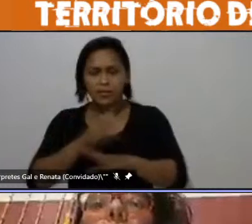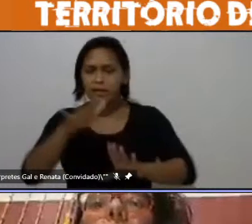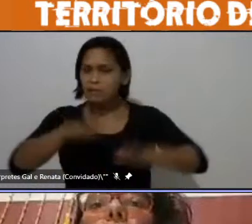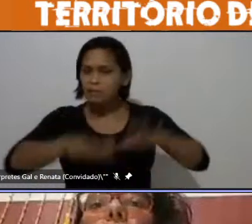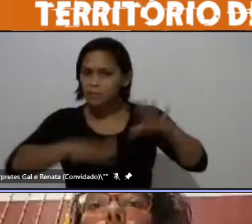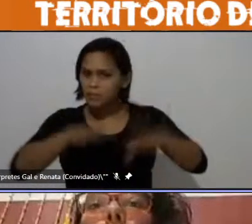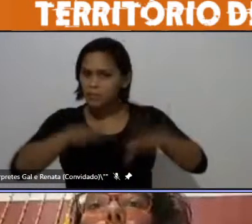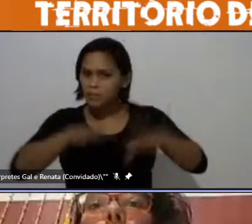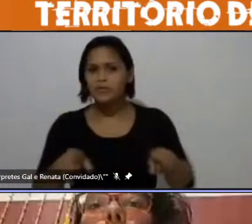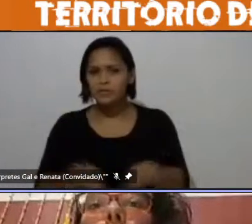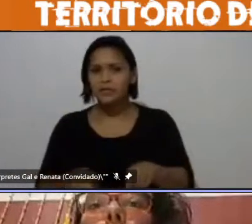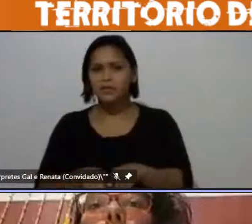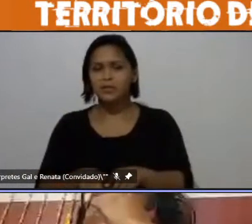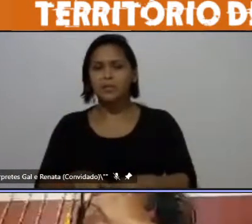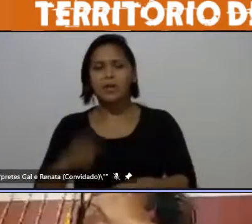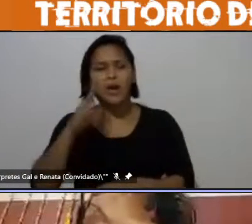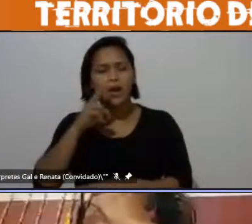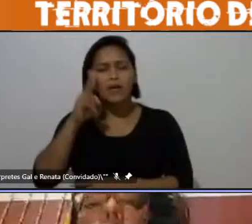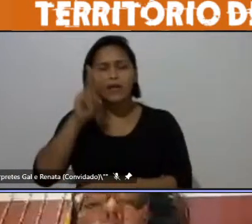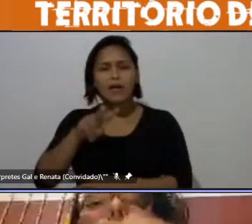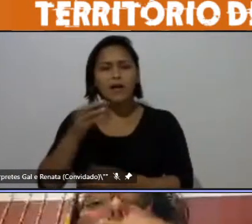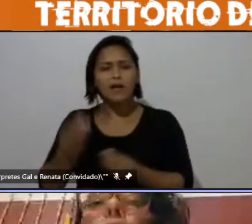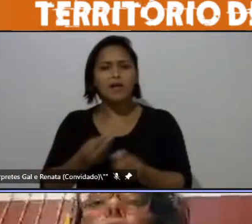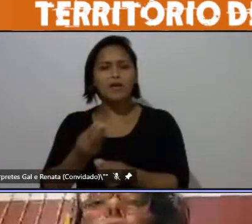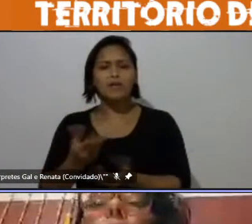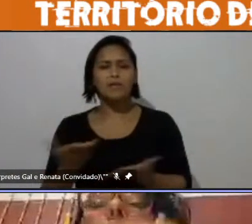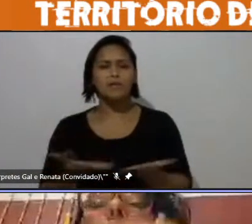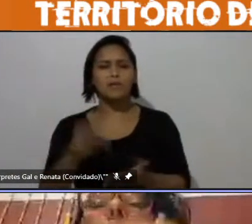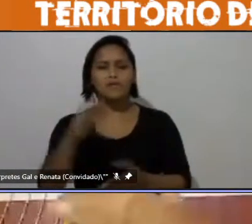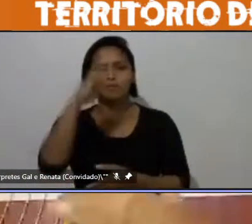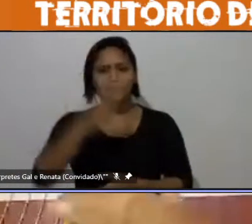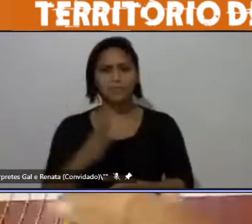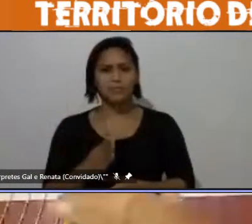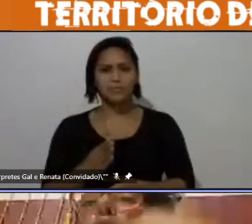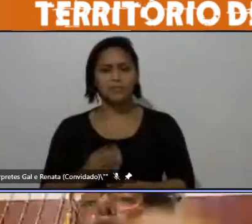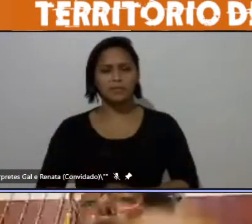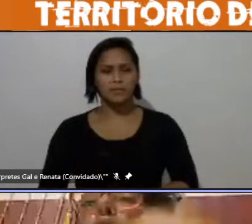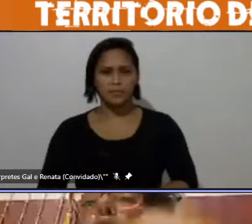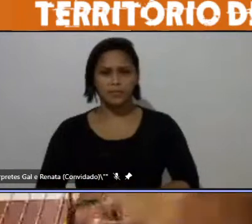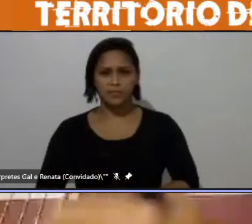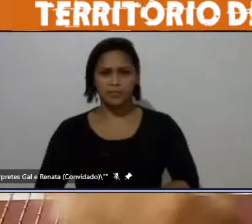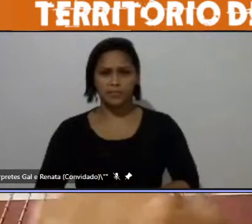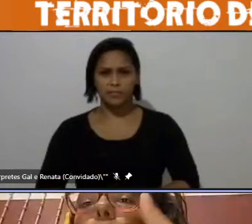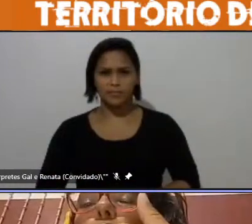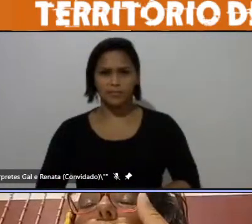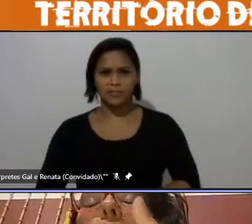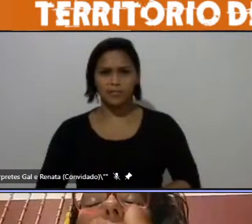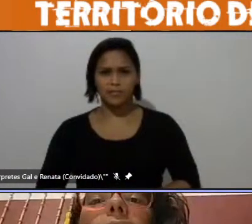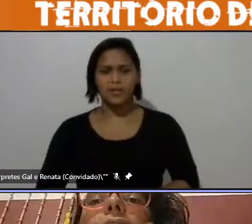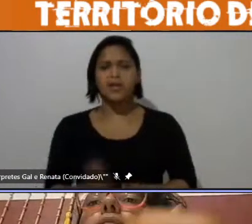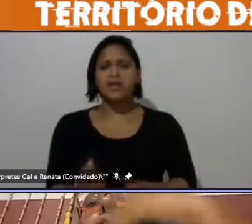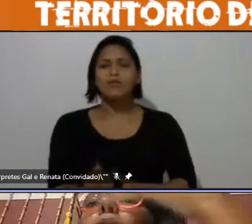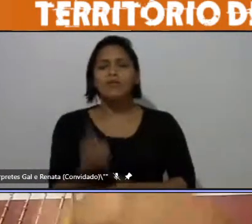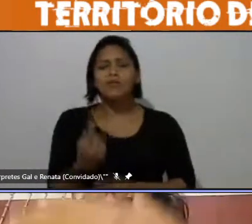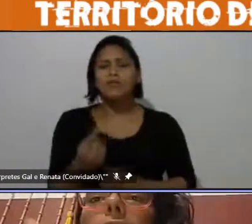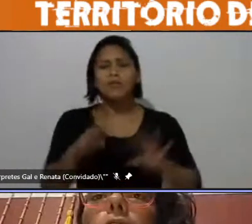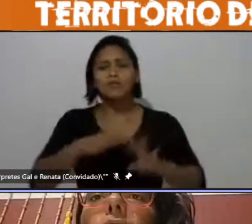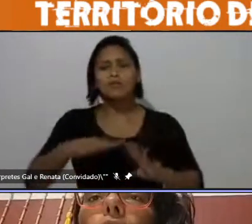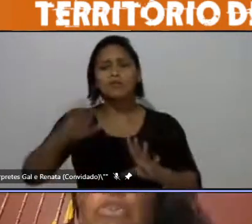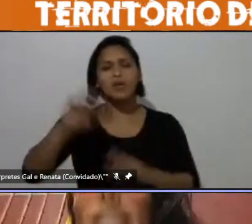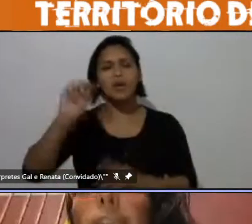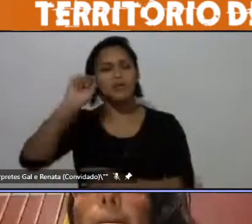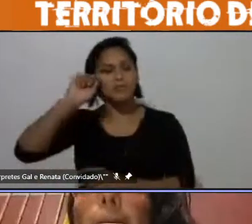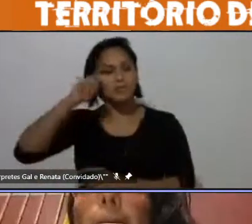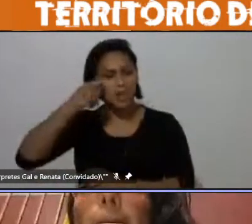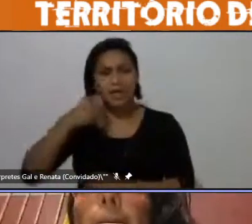movimento que a gente vê hoje no Brasil, movimento único negro.